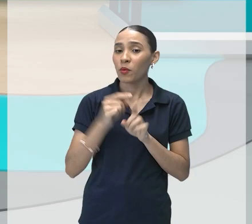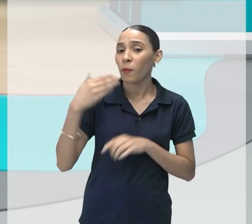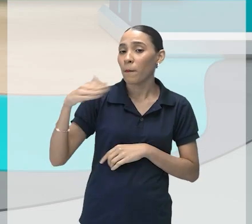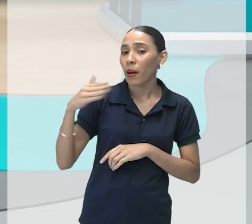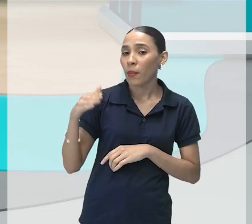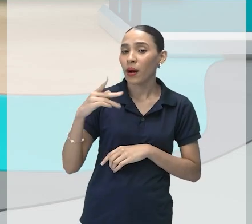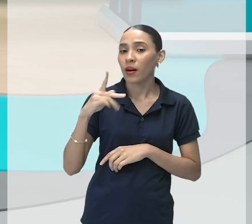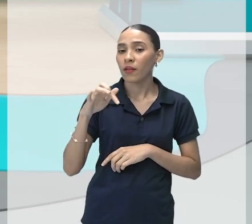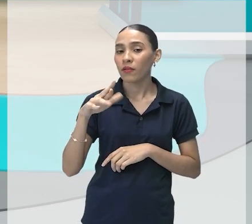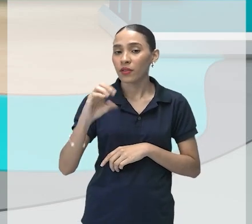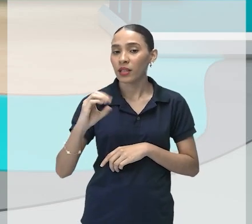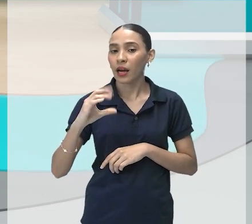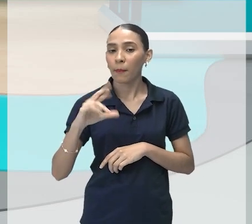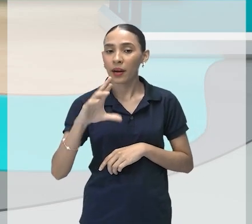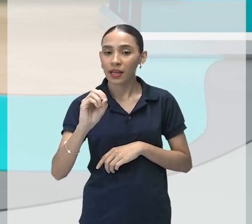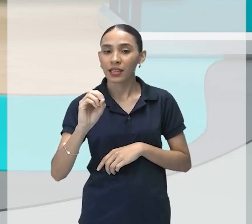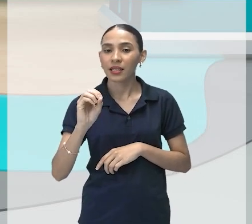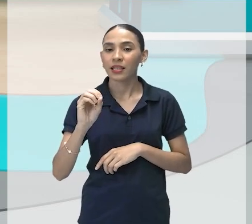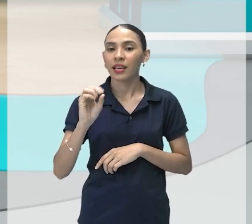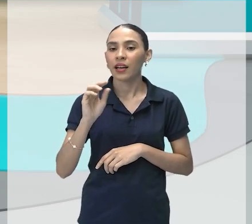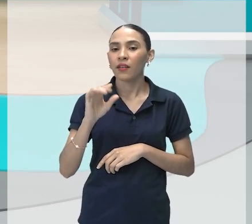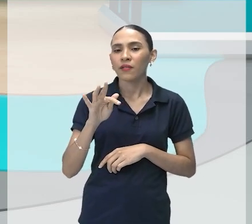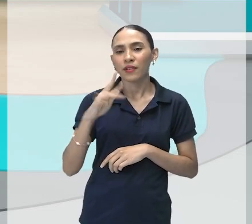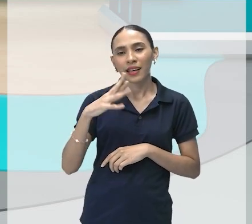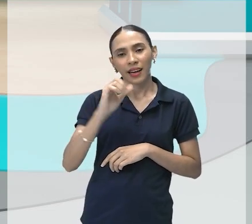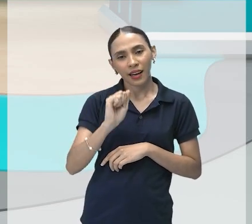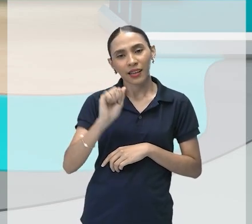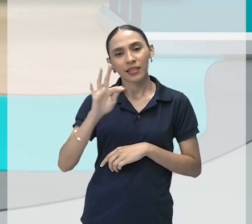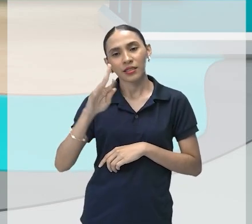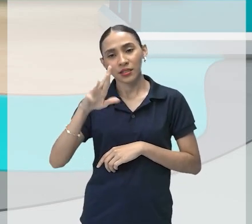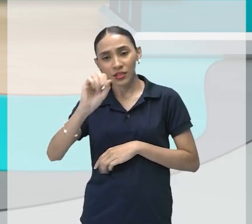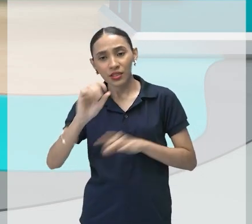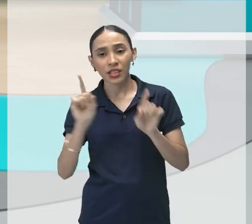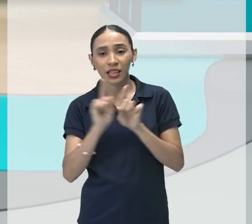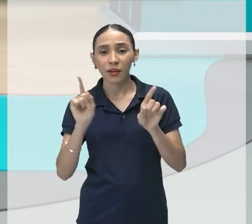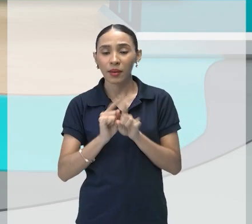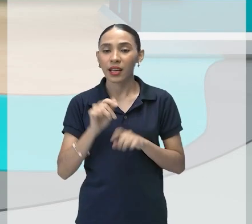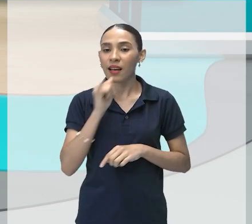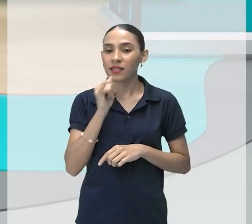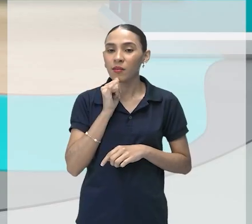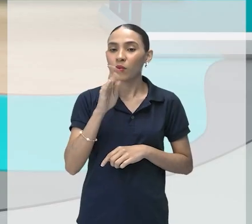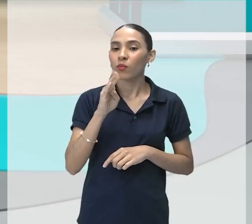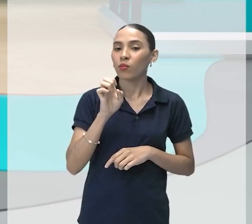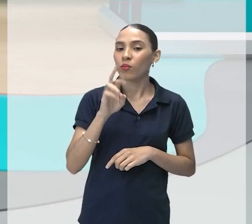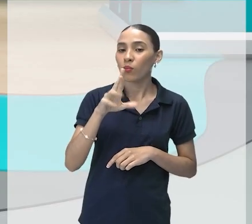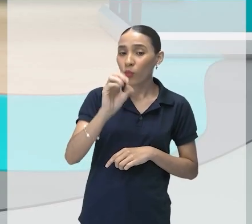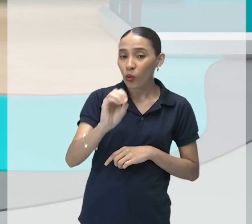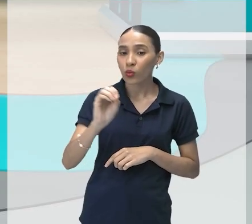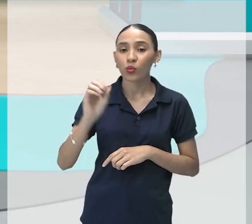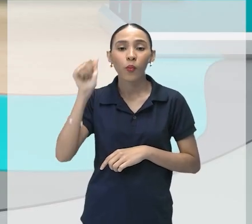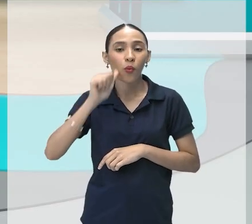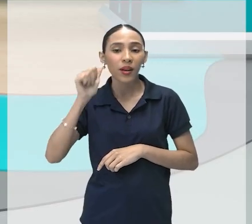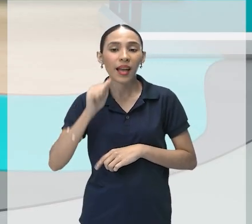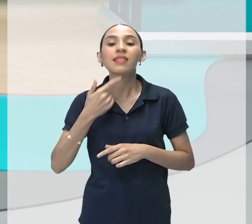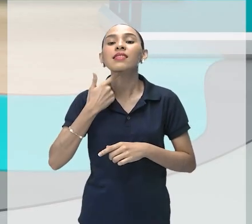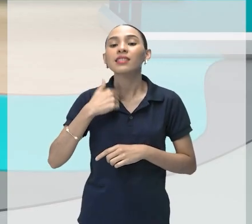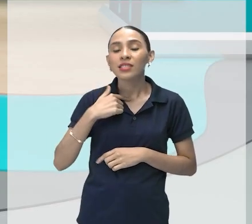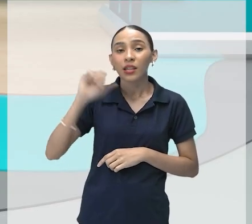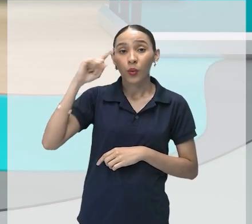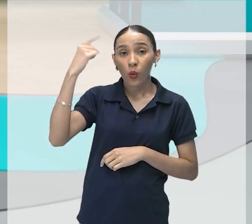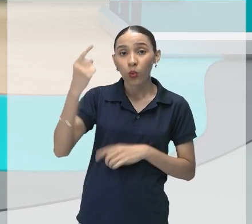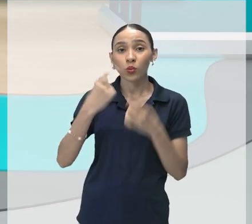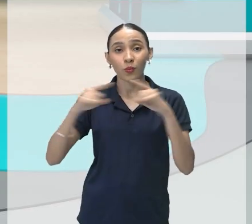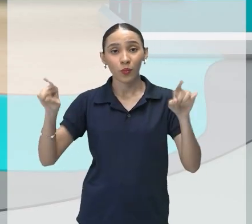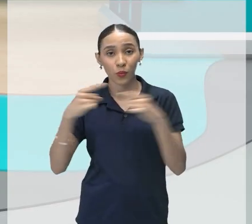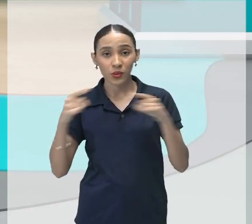seja, a menina que não casava. E broto, que é garota muito bonita ou desejada. E agora vamos falar sobre outro gênero musical,